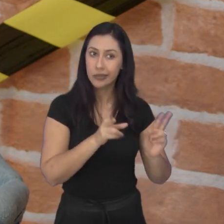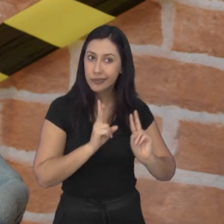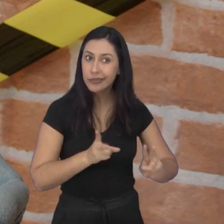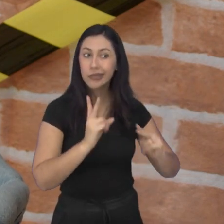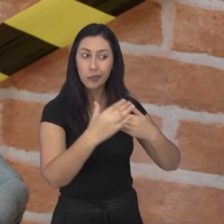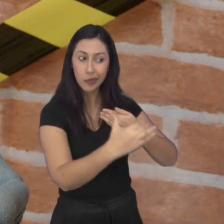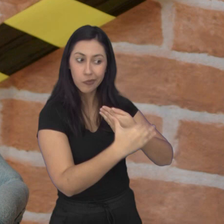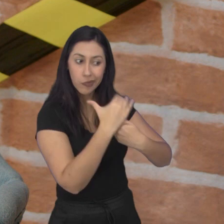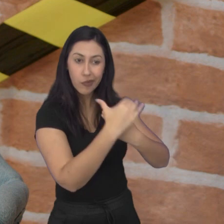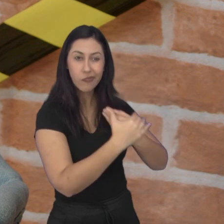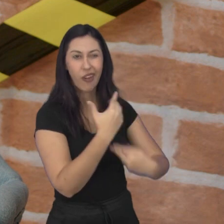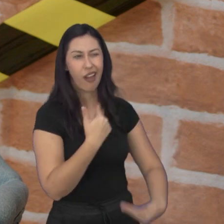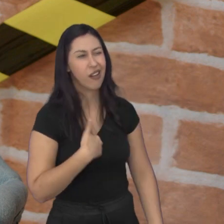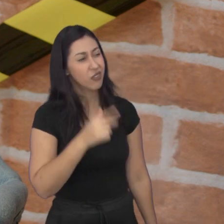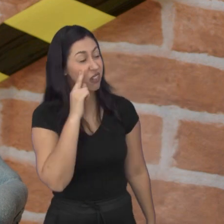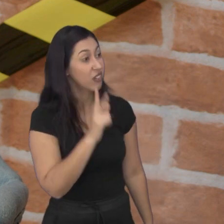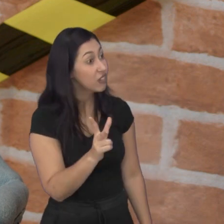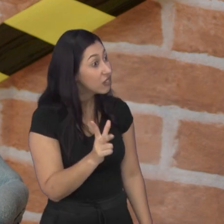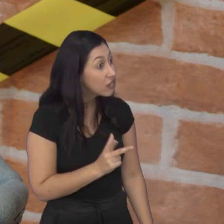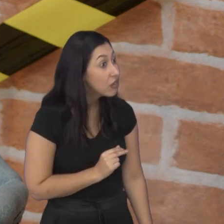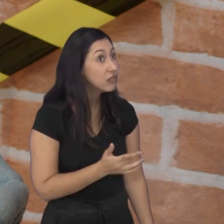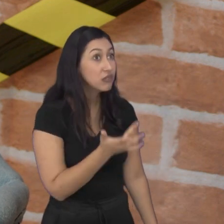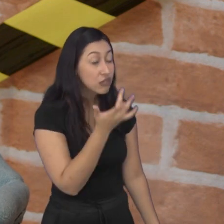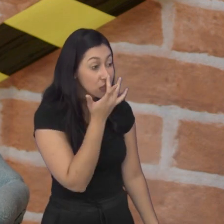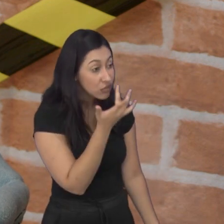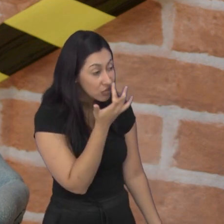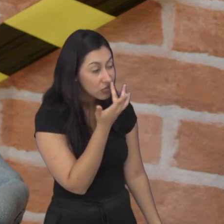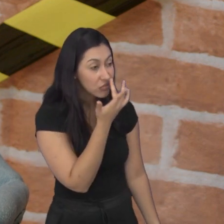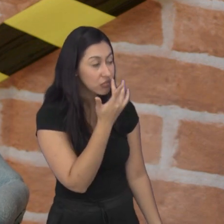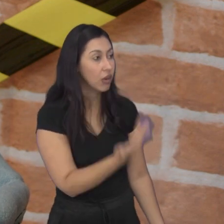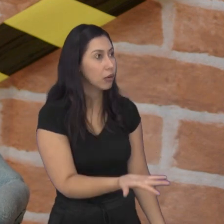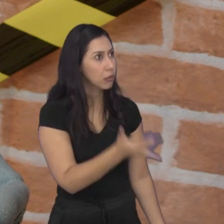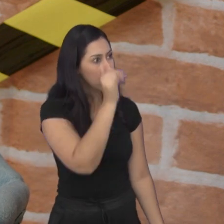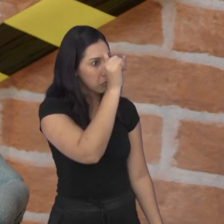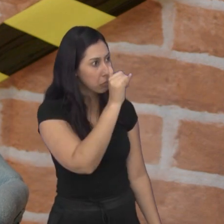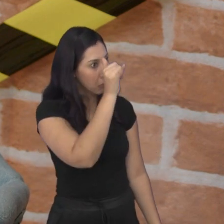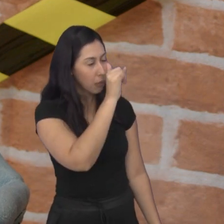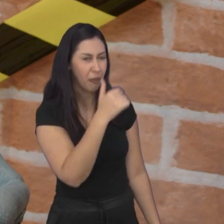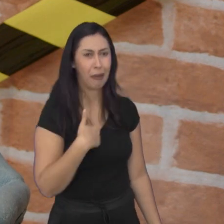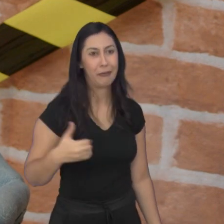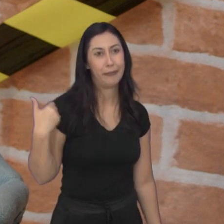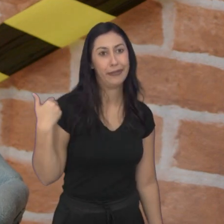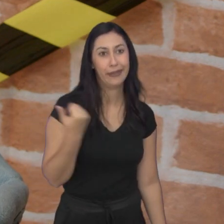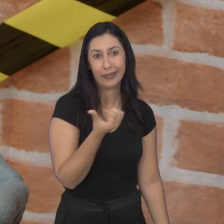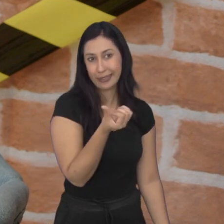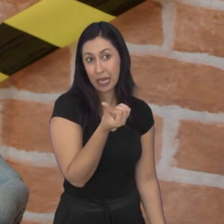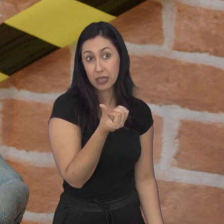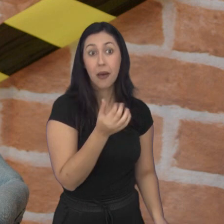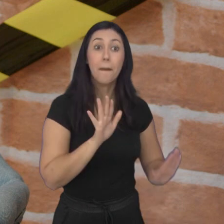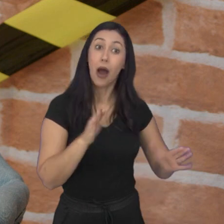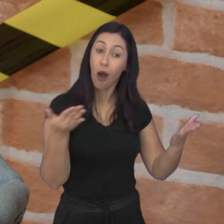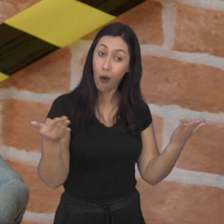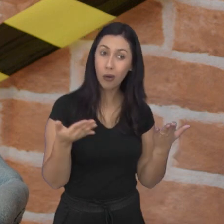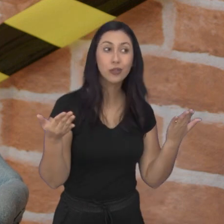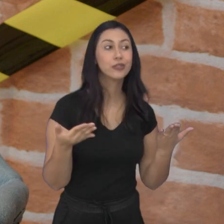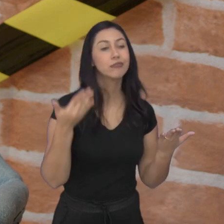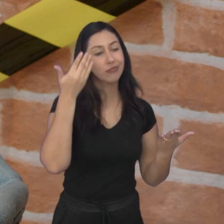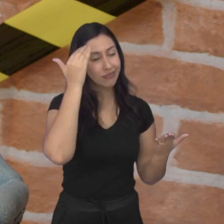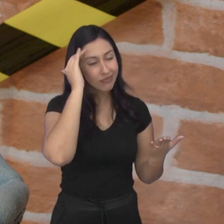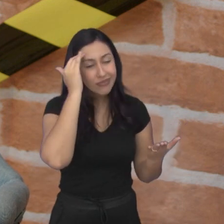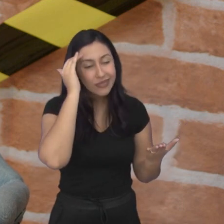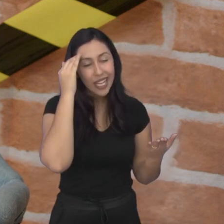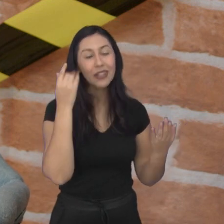puxãozinho de orelha lá, e eu achava super careta, assim, eu tinha uns 6 anos, achava a coisa mais boba do mundo, você tem que fazer esboço, assim, e hoje em dia é muito difícil